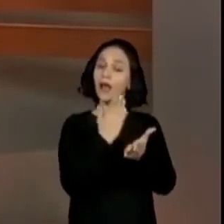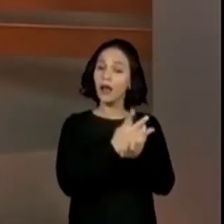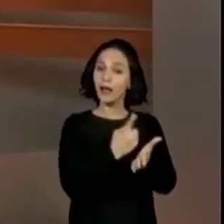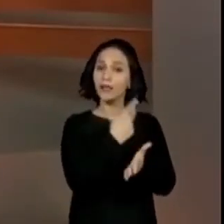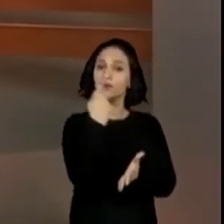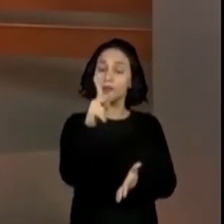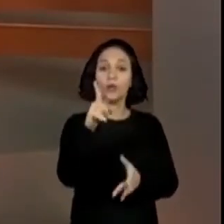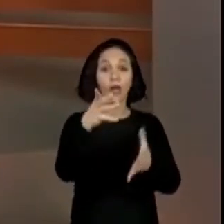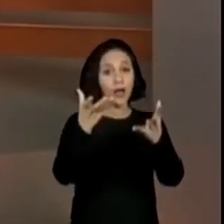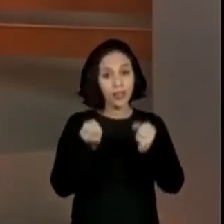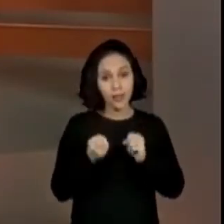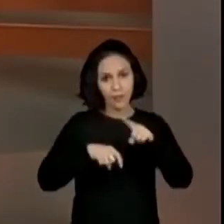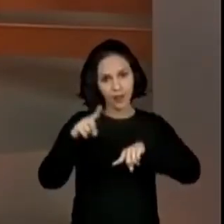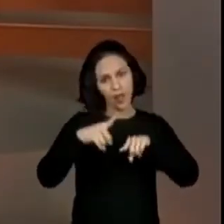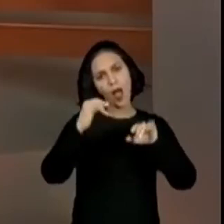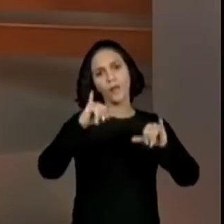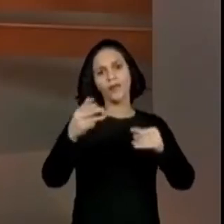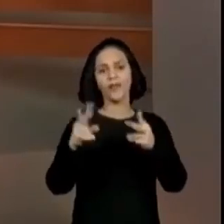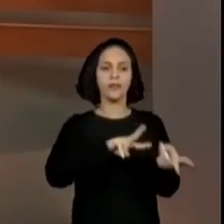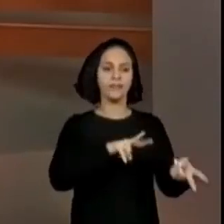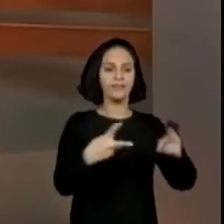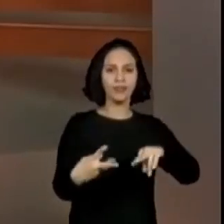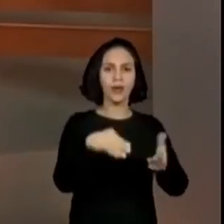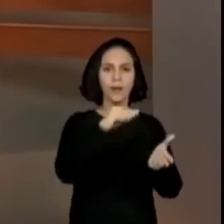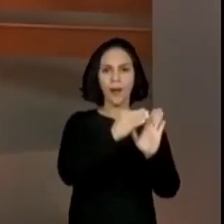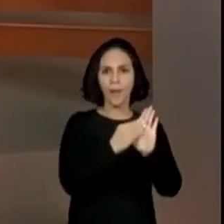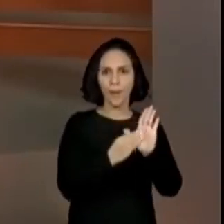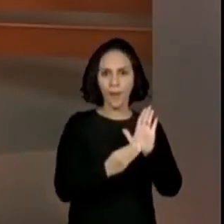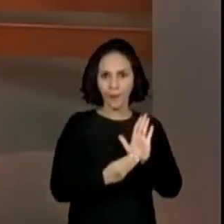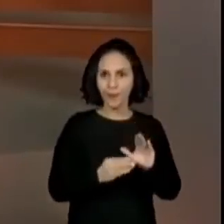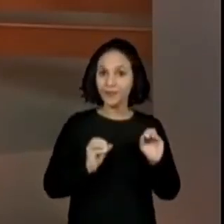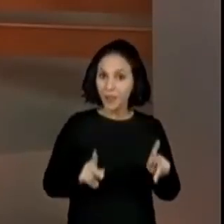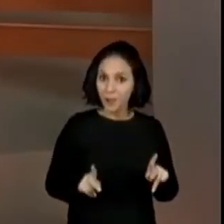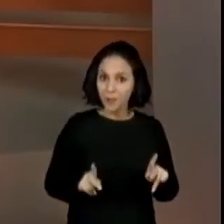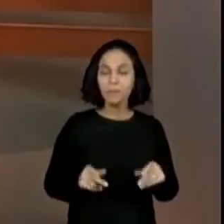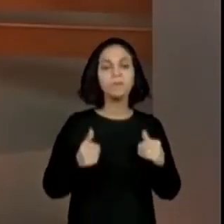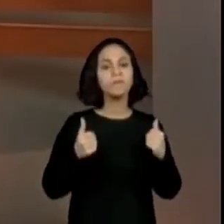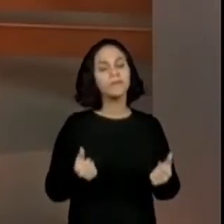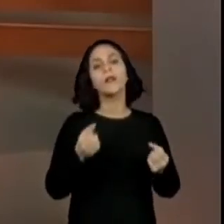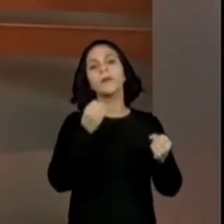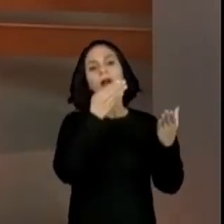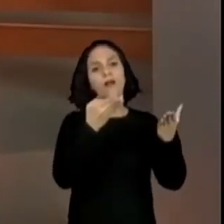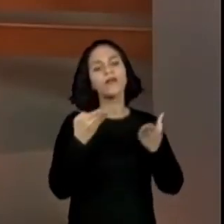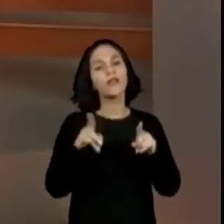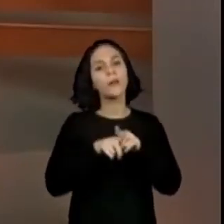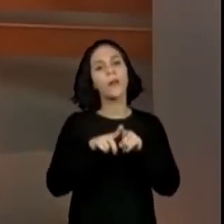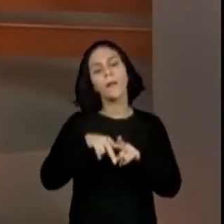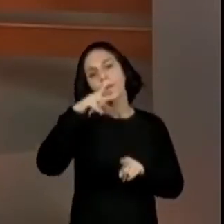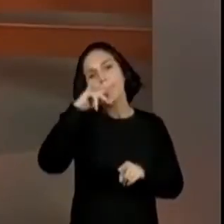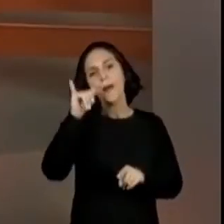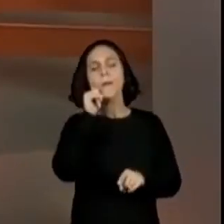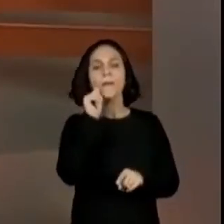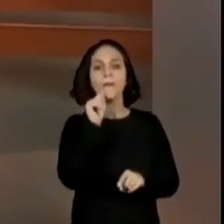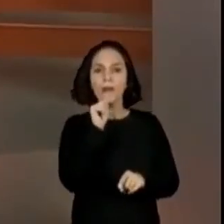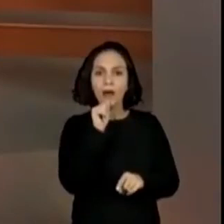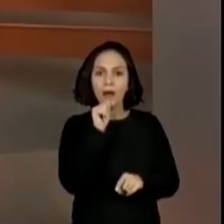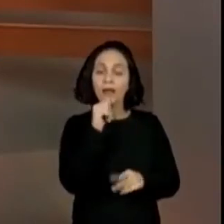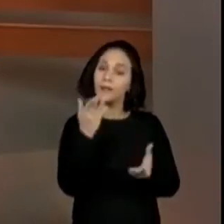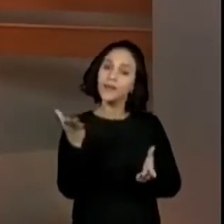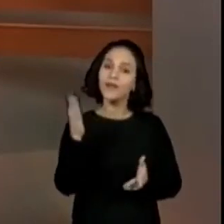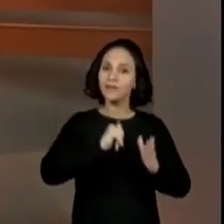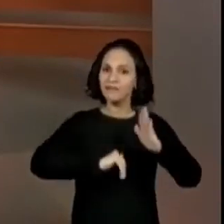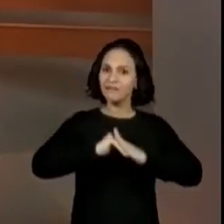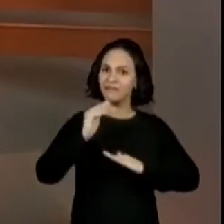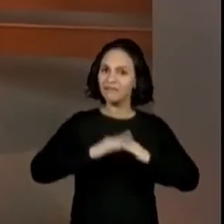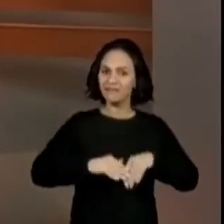quando o material chegar você Anota tudo depois no material Ok quero dar as boas-vindas também aos pais e vamos Mãos à